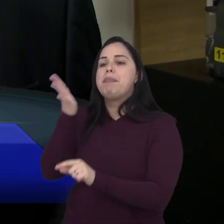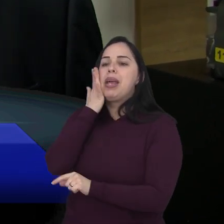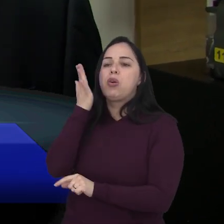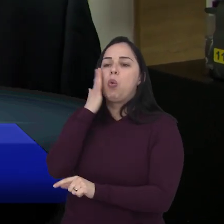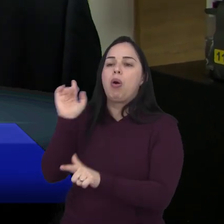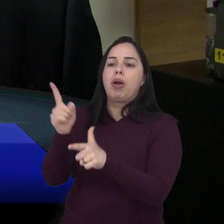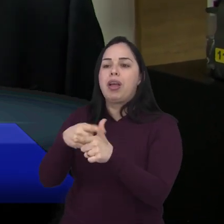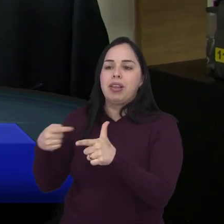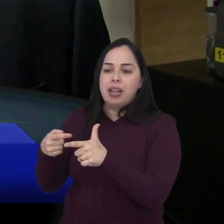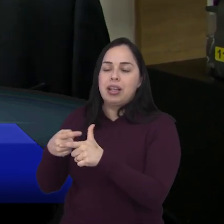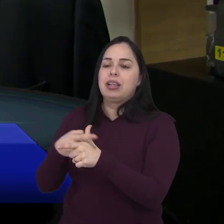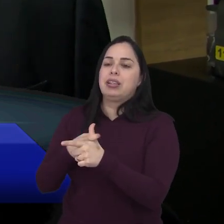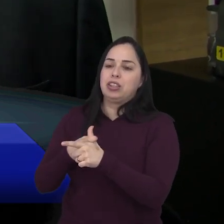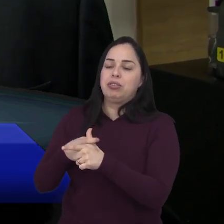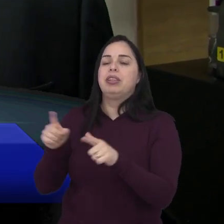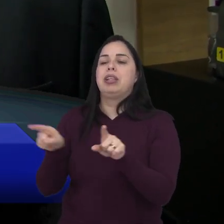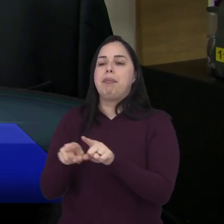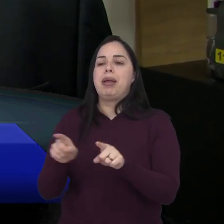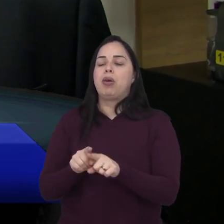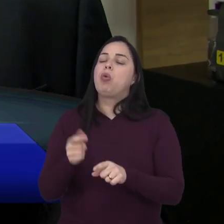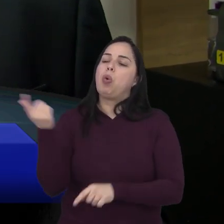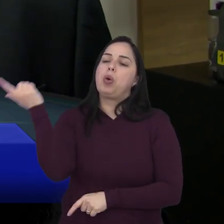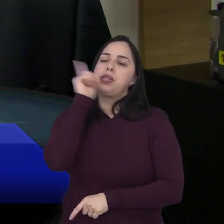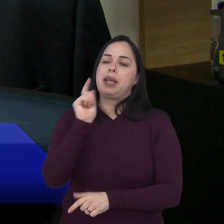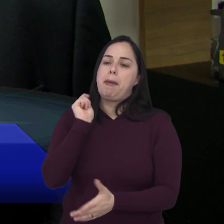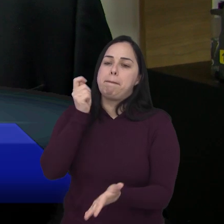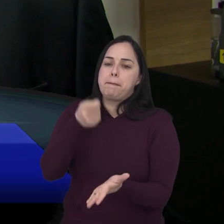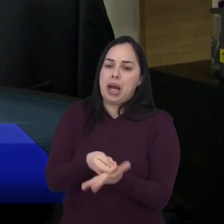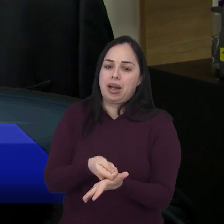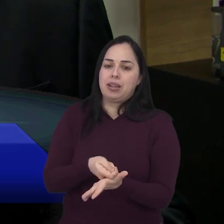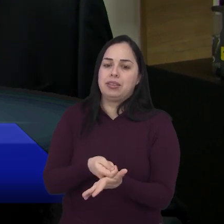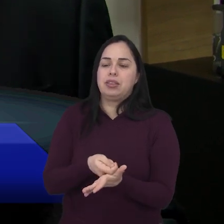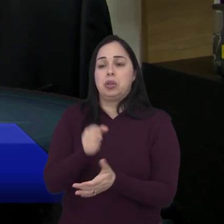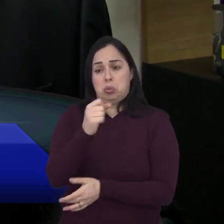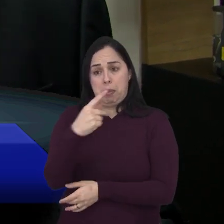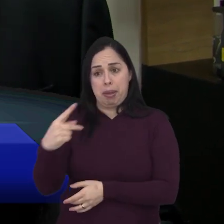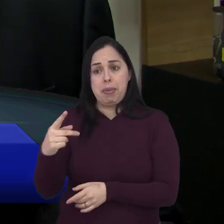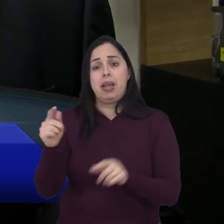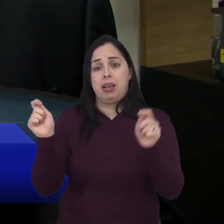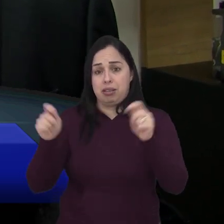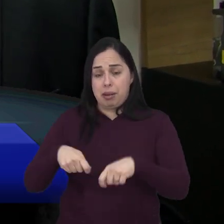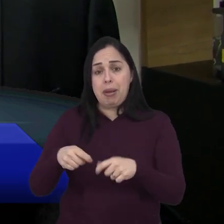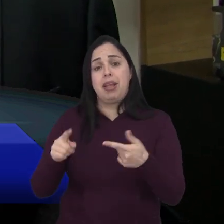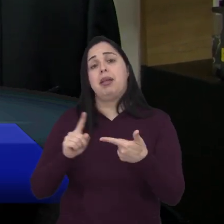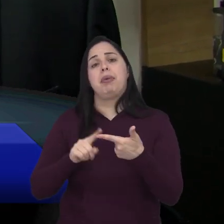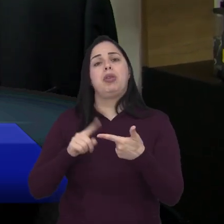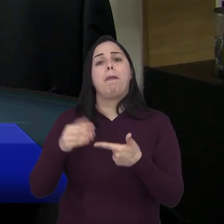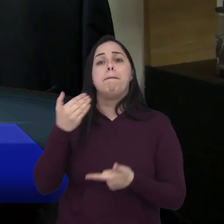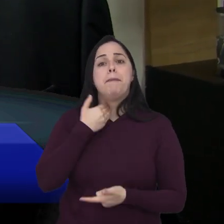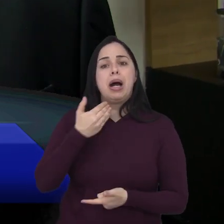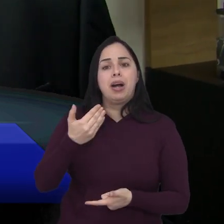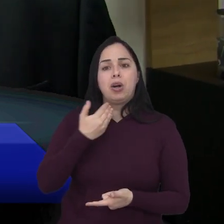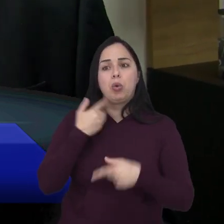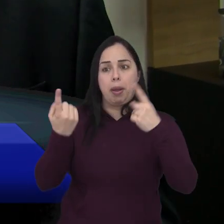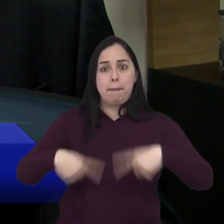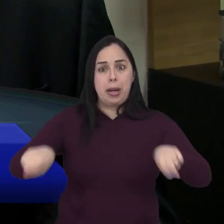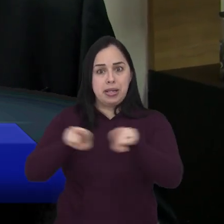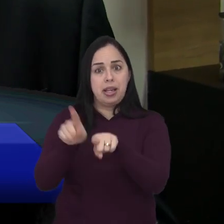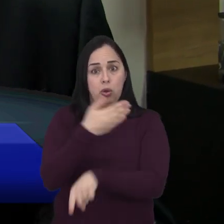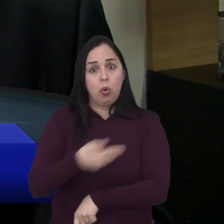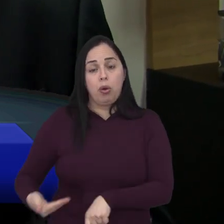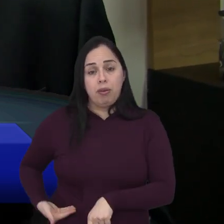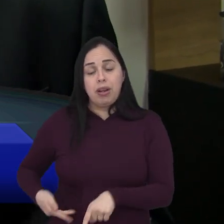débitos corretos, e pelo Renavan também você consegue fazer o pagamento pelos seus aplicativos de pagamento, pelo seu banco, os